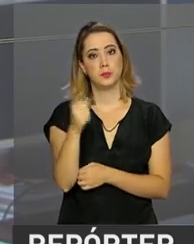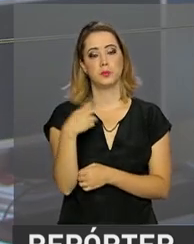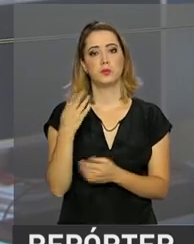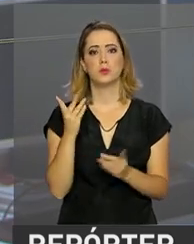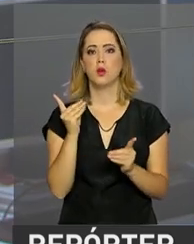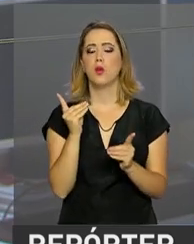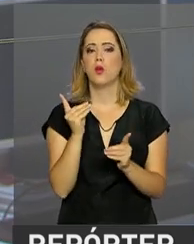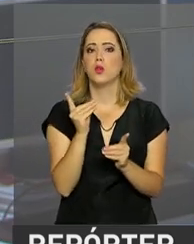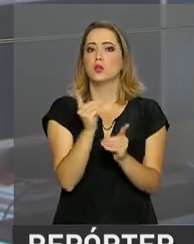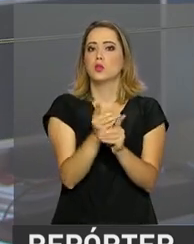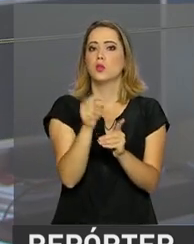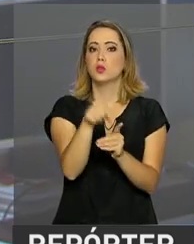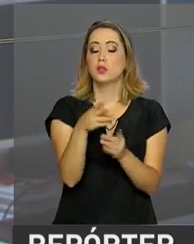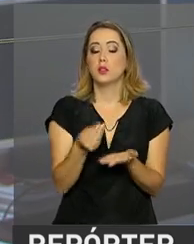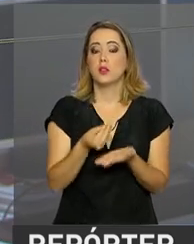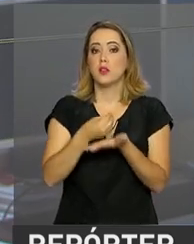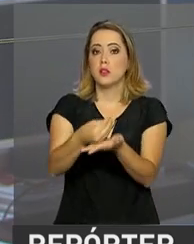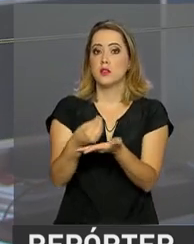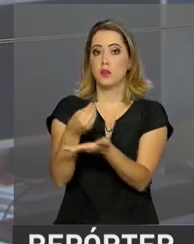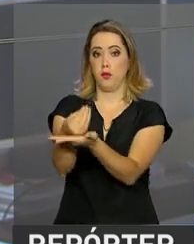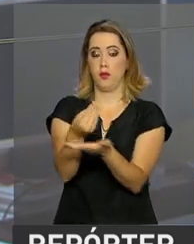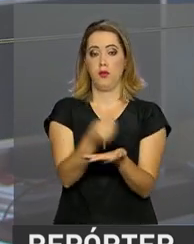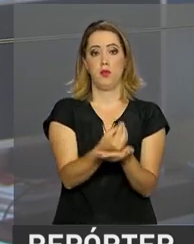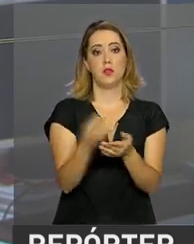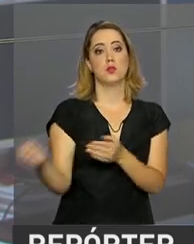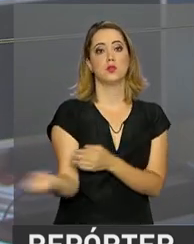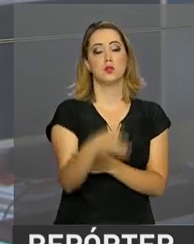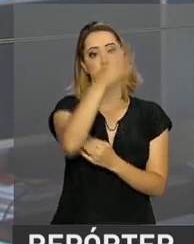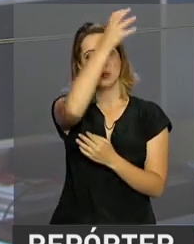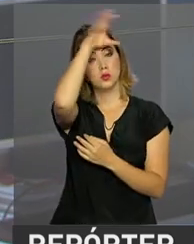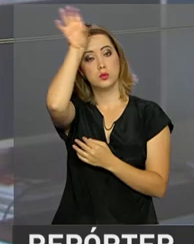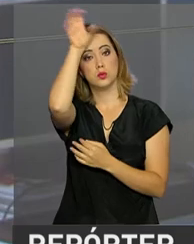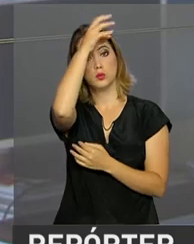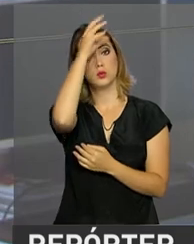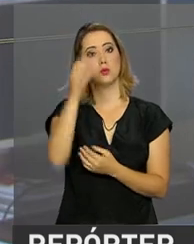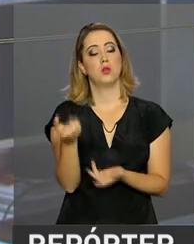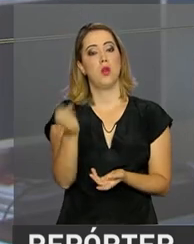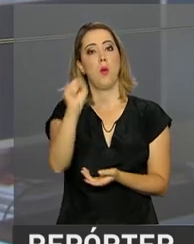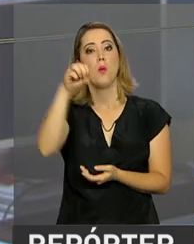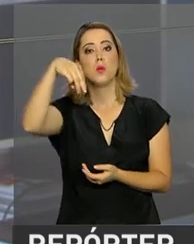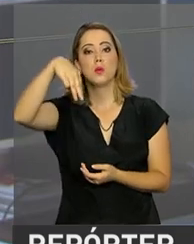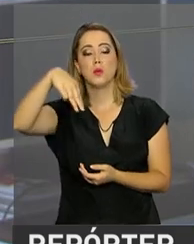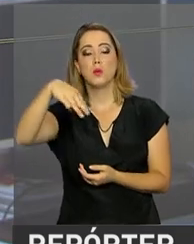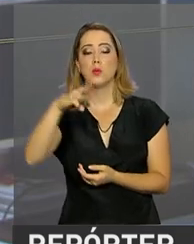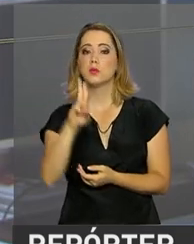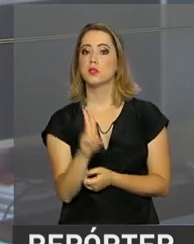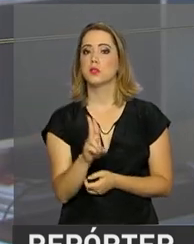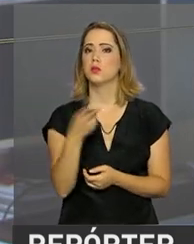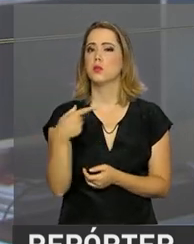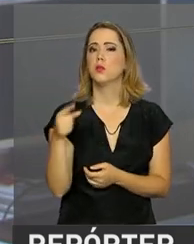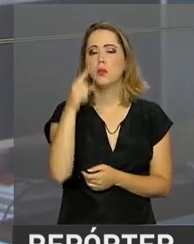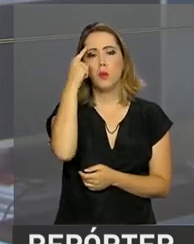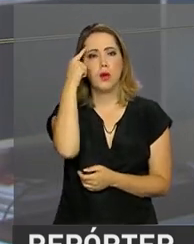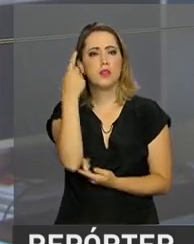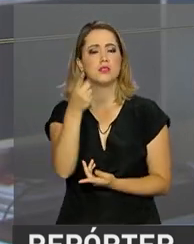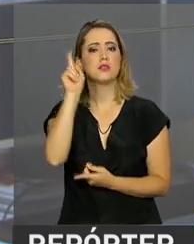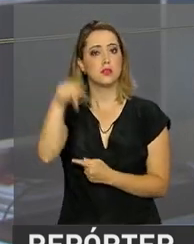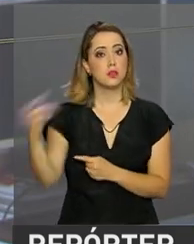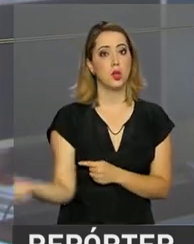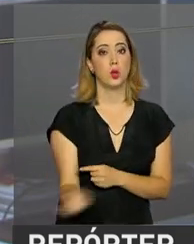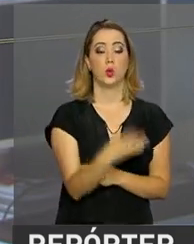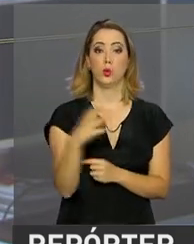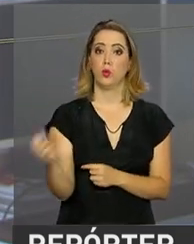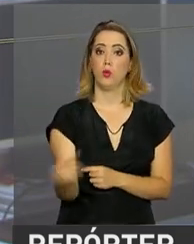Onde entrega novas ambulâncias para o serviço de atendimento móvel de urgência A ideia é renovar parte da frota em